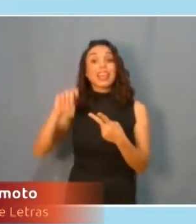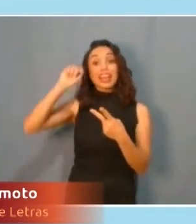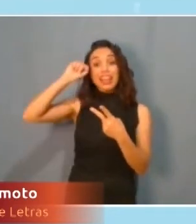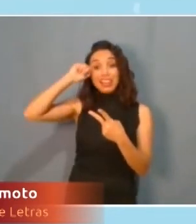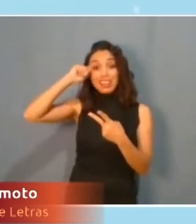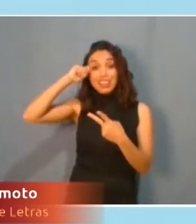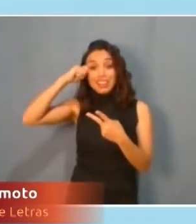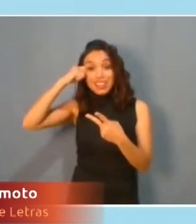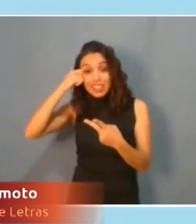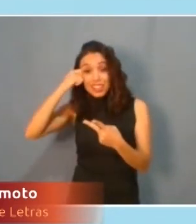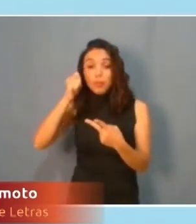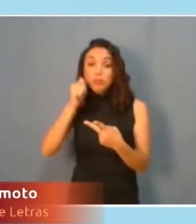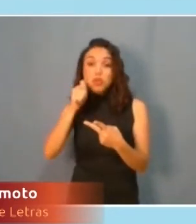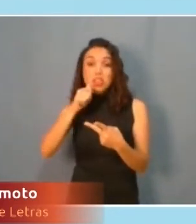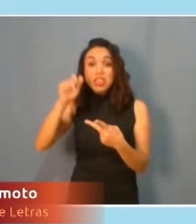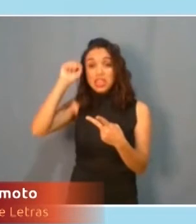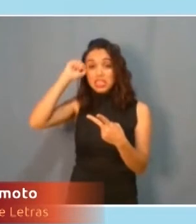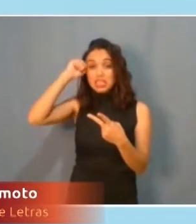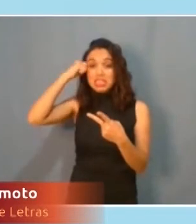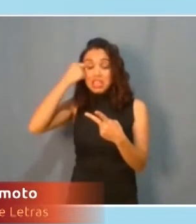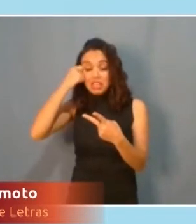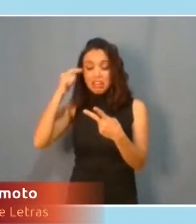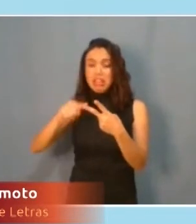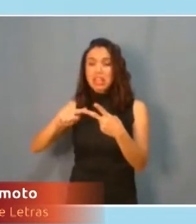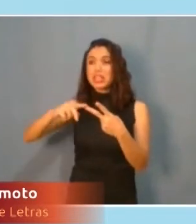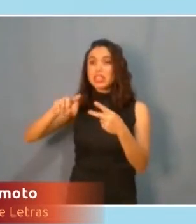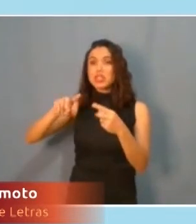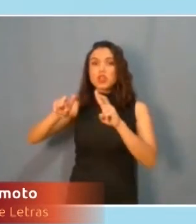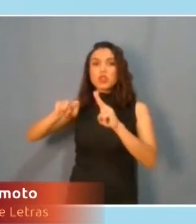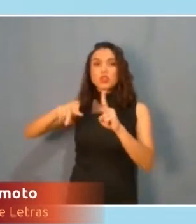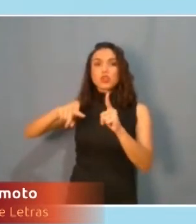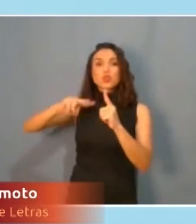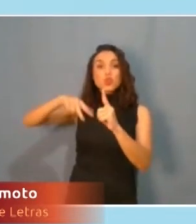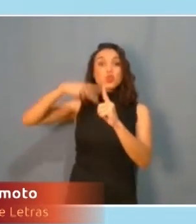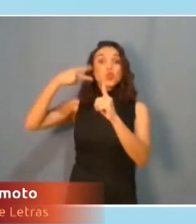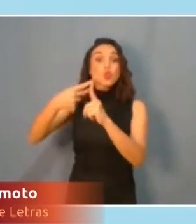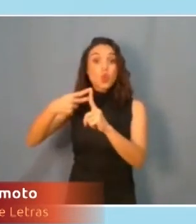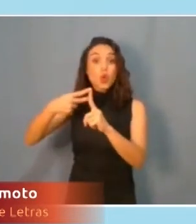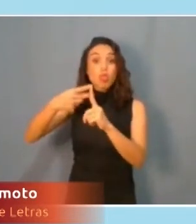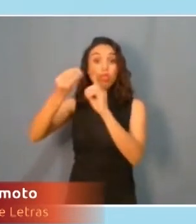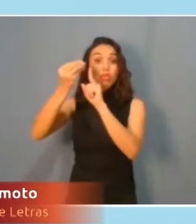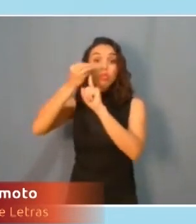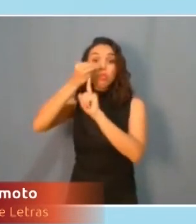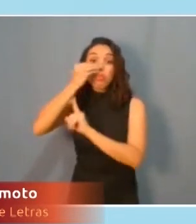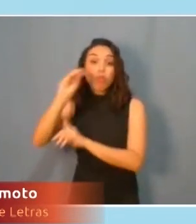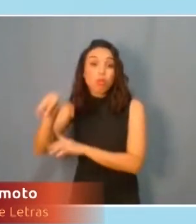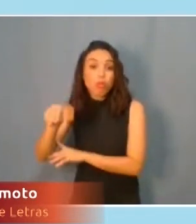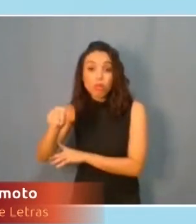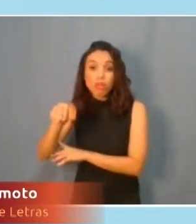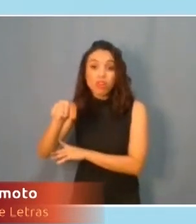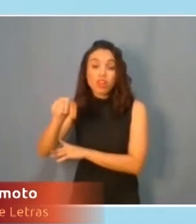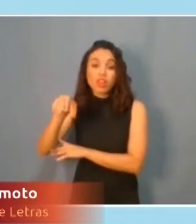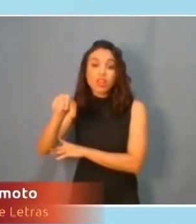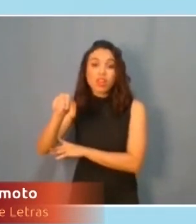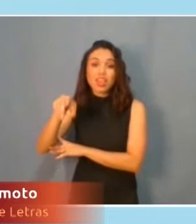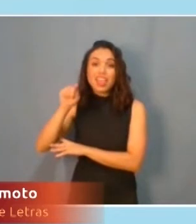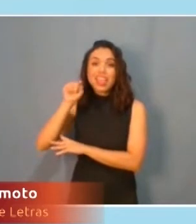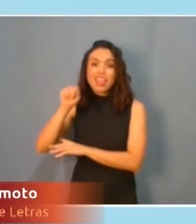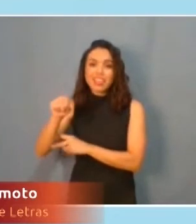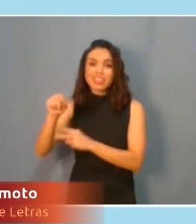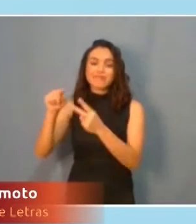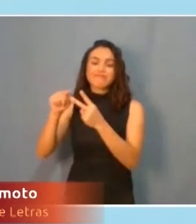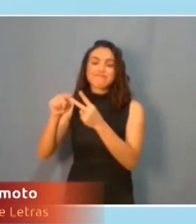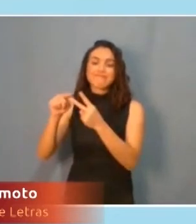as mulheres negras são duplamente excluídas. Portanto, são elas que são a cara, vamos dizer assim, da fome. E